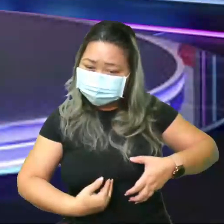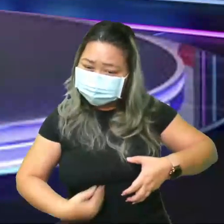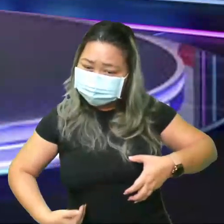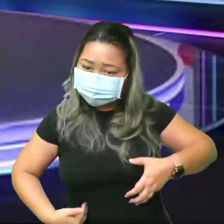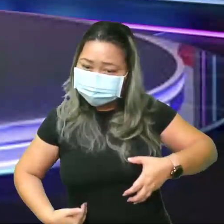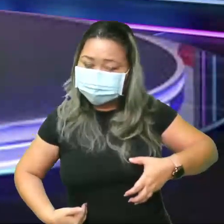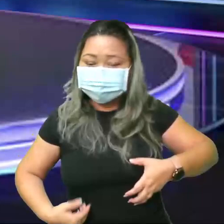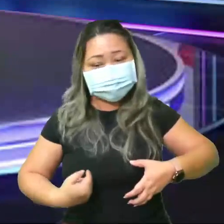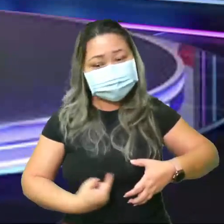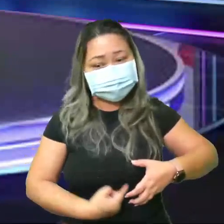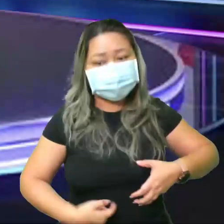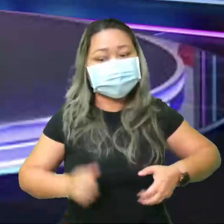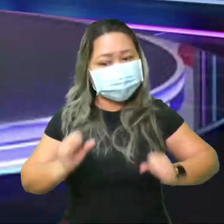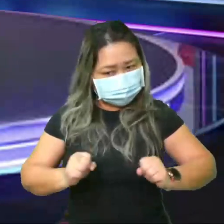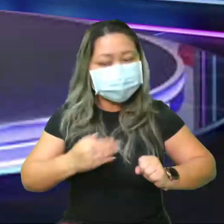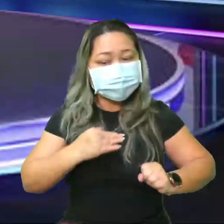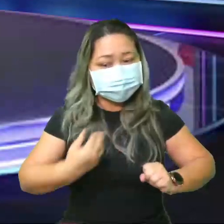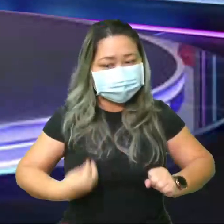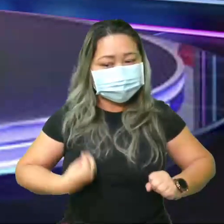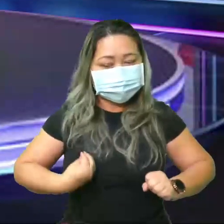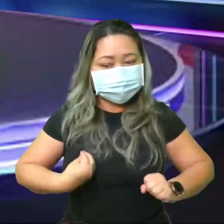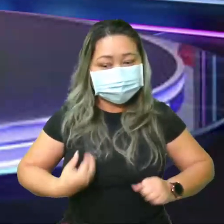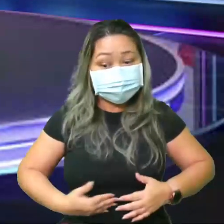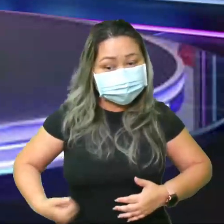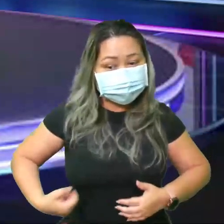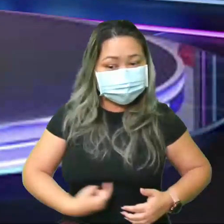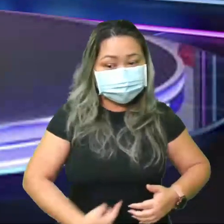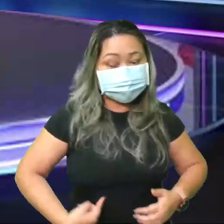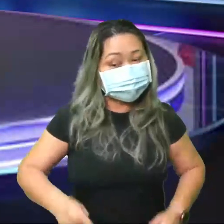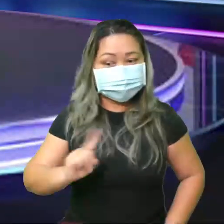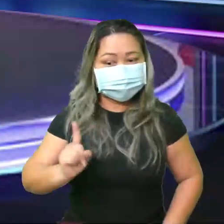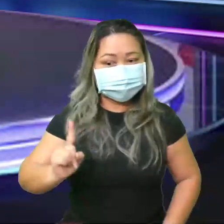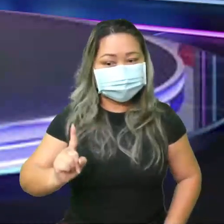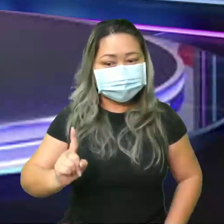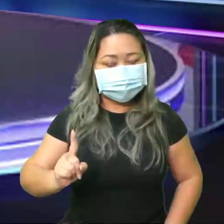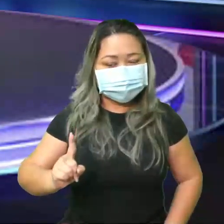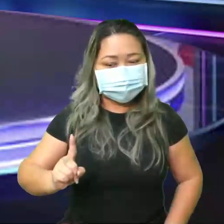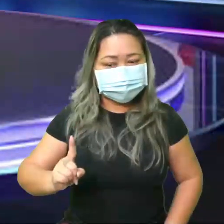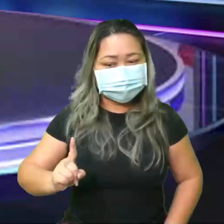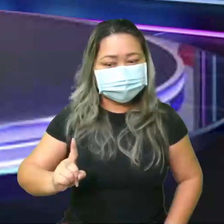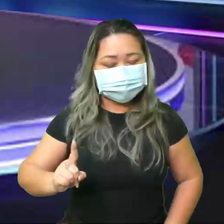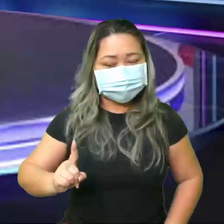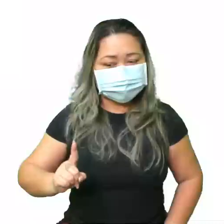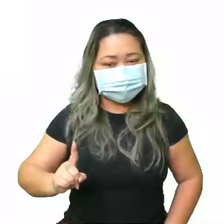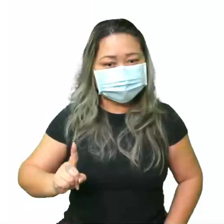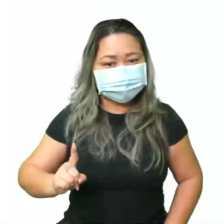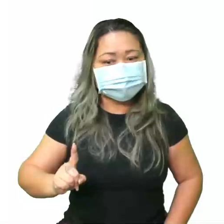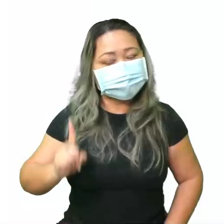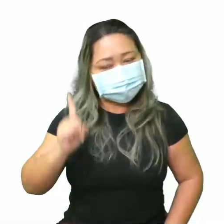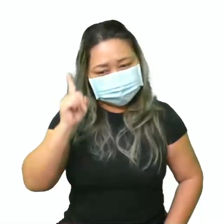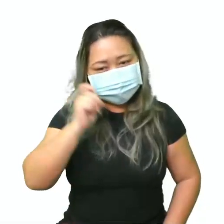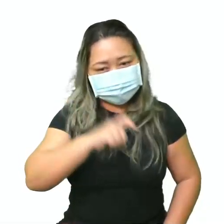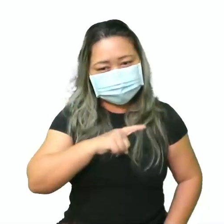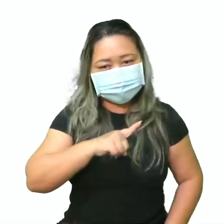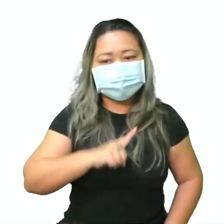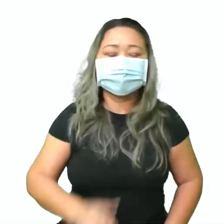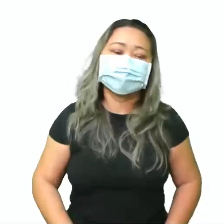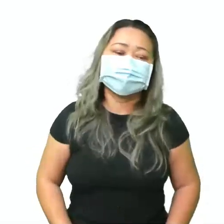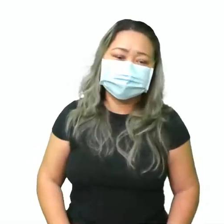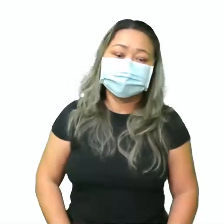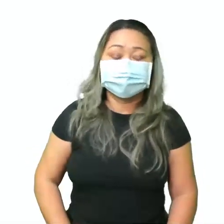tem ácido clorídrico, e aí ele vai ajudar no processo de digestão, e juntamente com as nossas enzimas. O intestino delgado, que vai